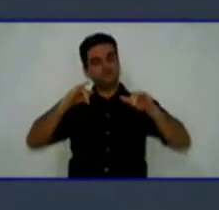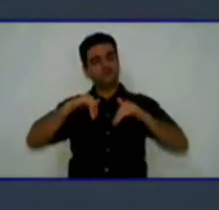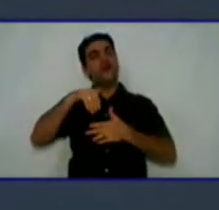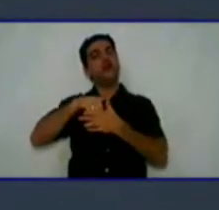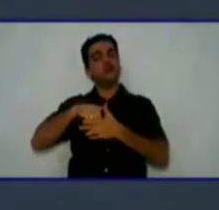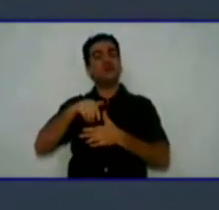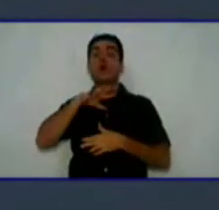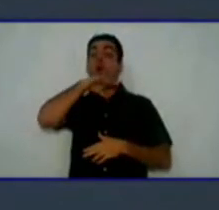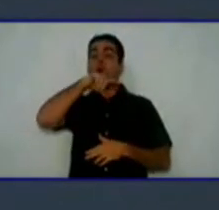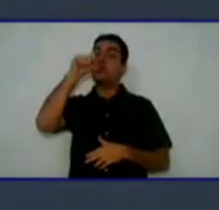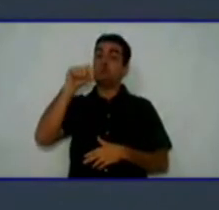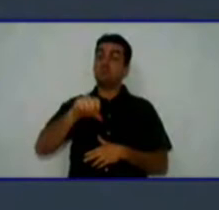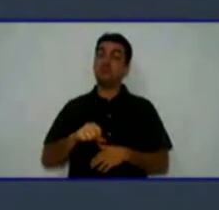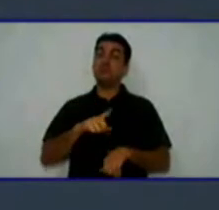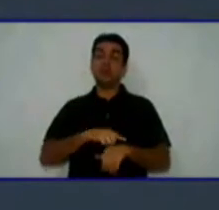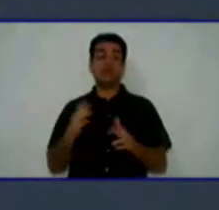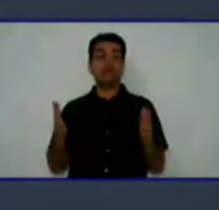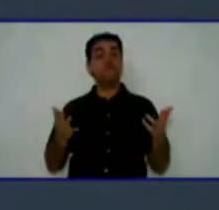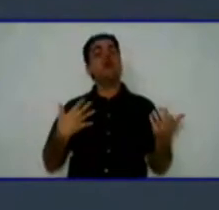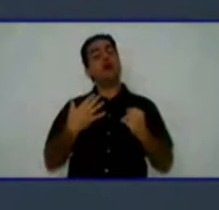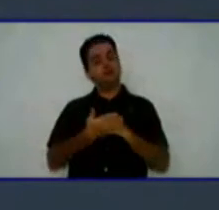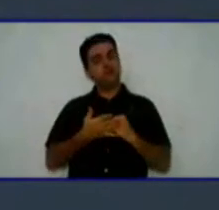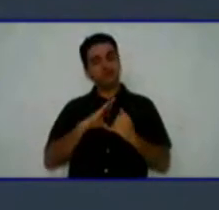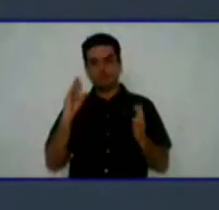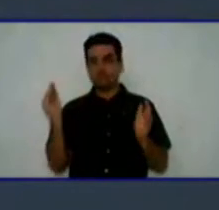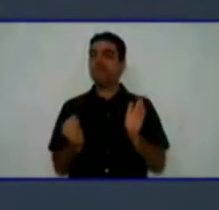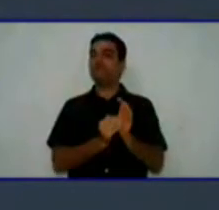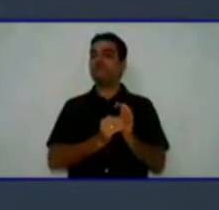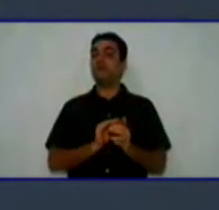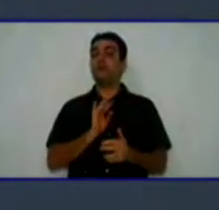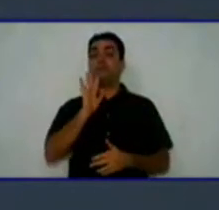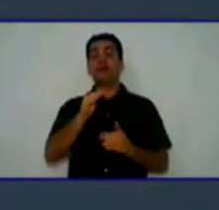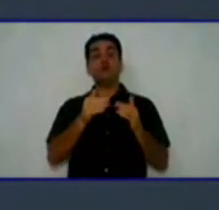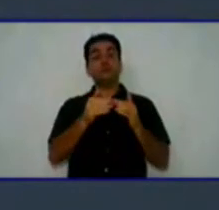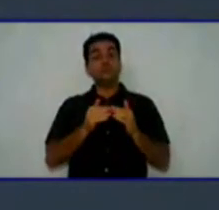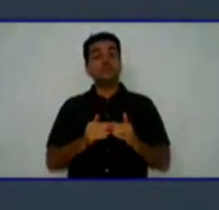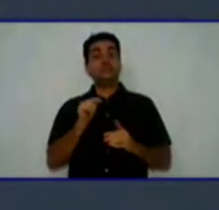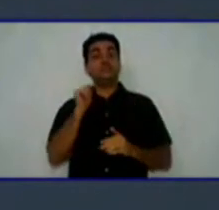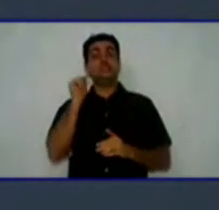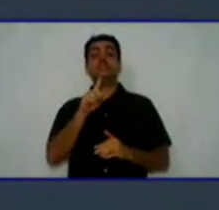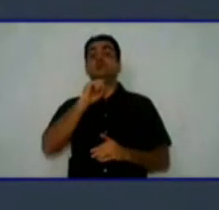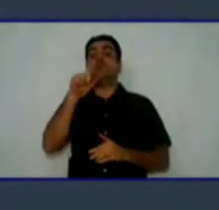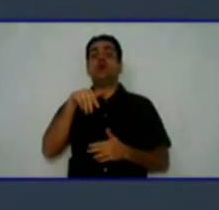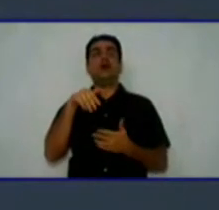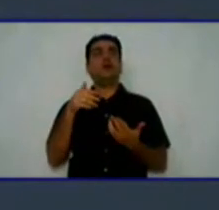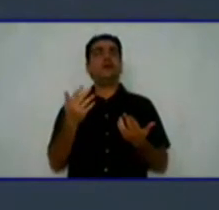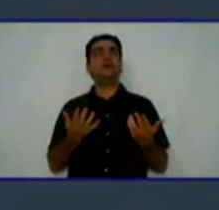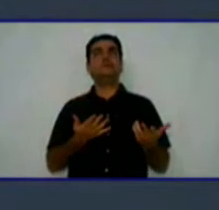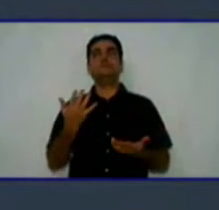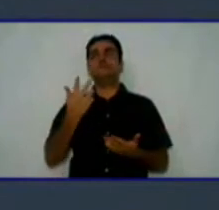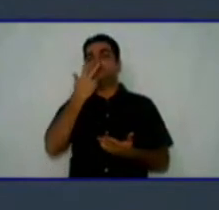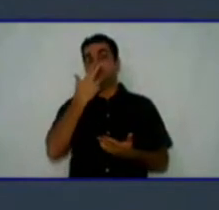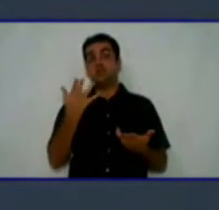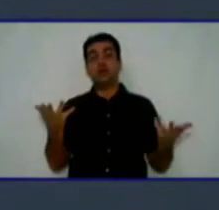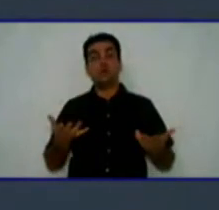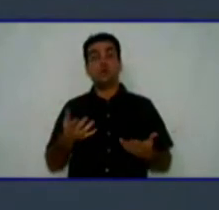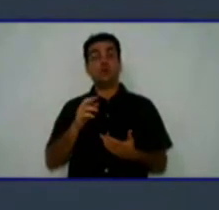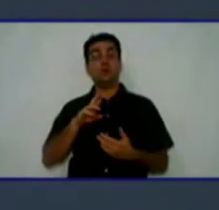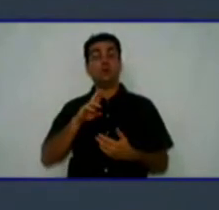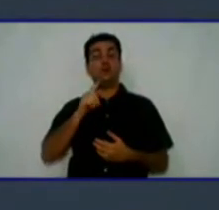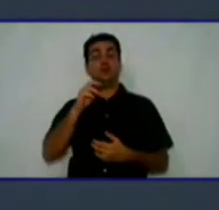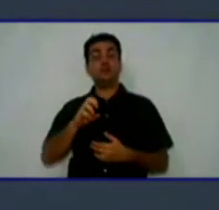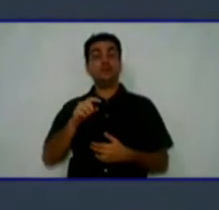eleitoral negativa extemporânea, e cito a fonte. Quanto ao pedido explícito de não voto, colhe-se do arresto